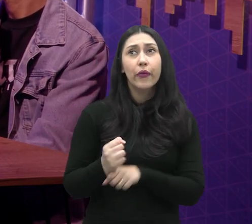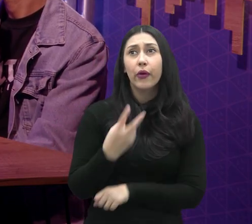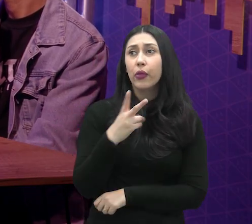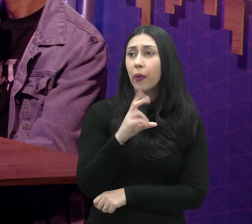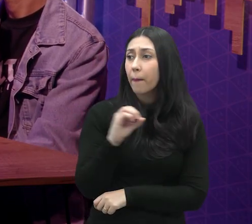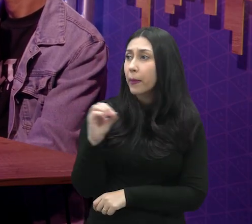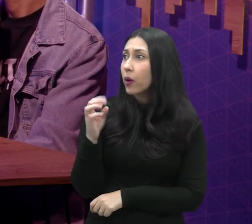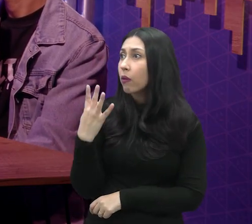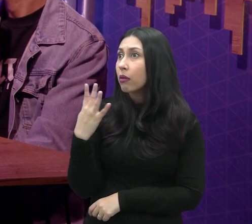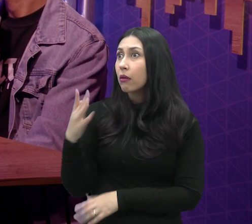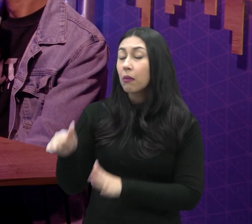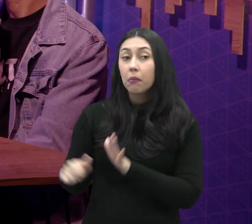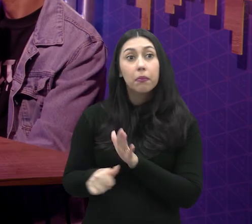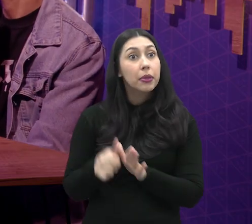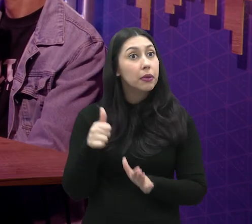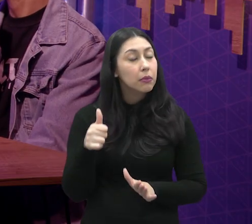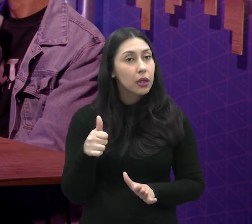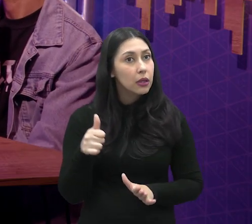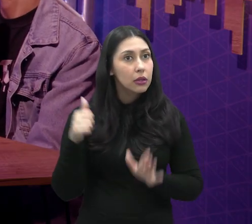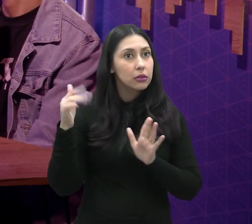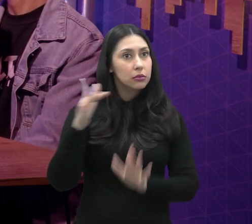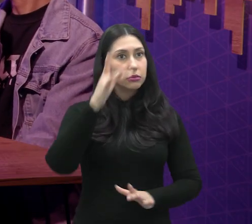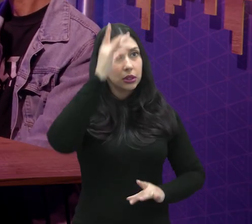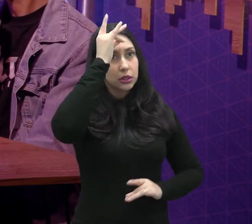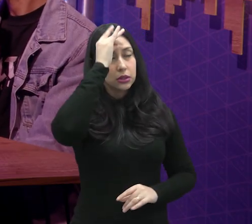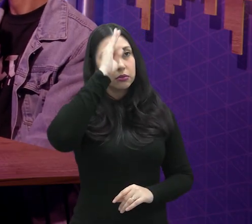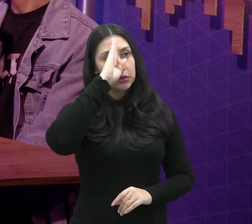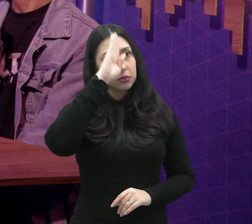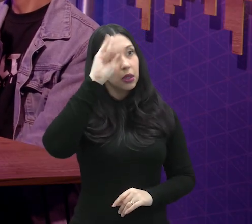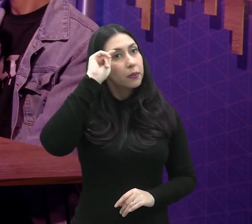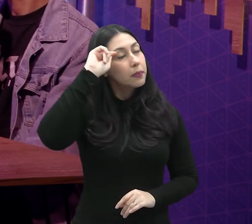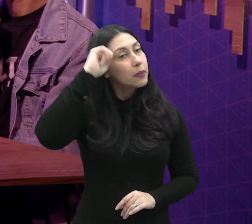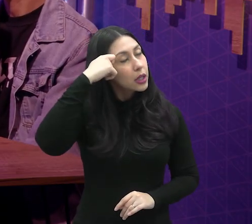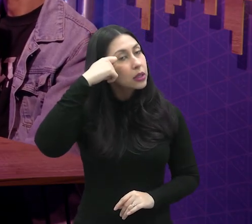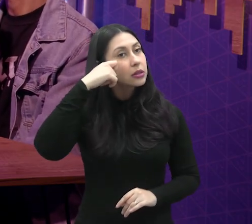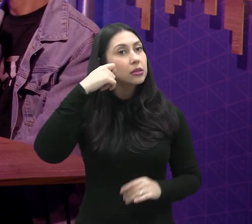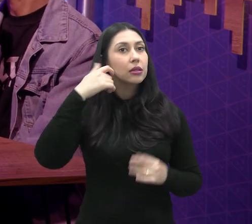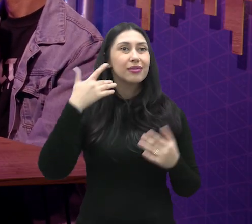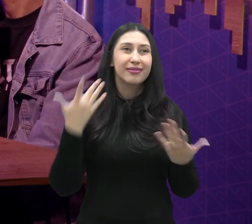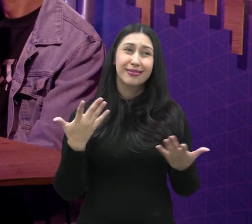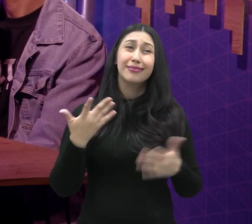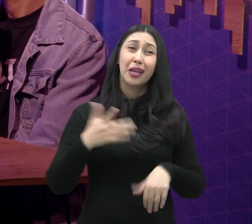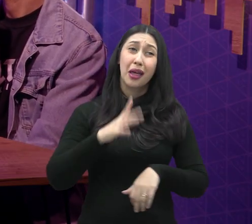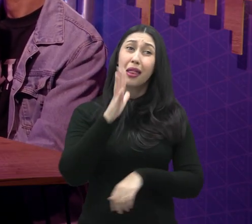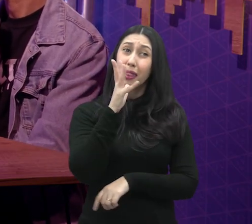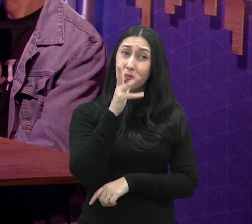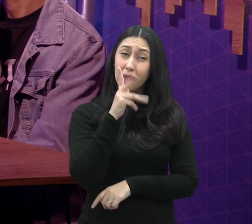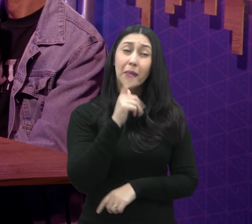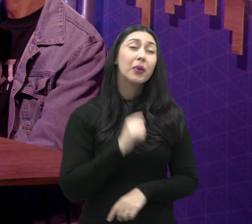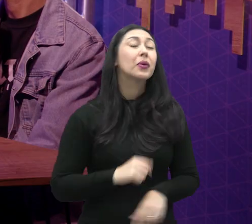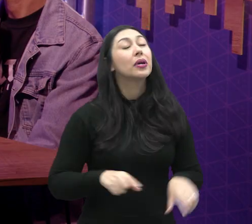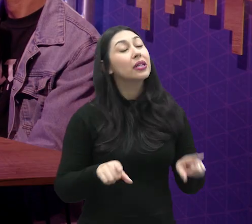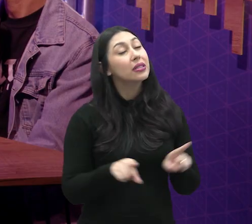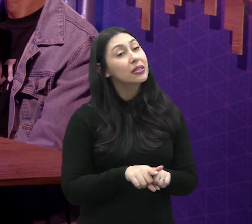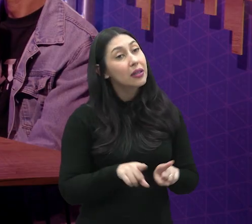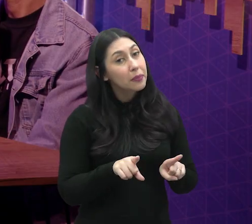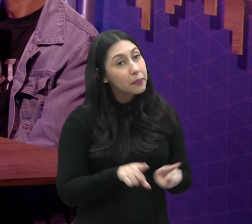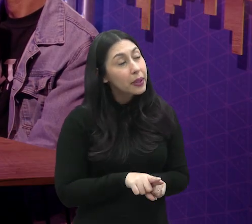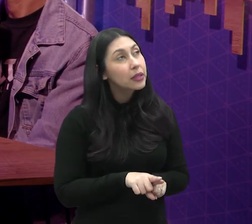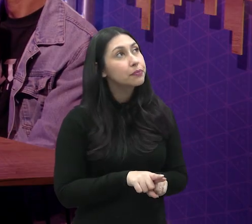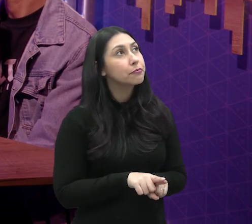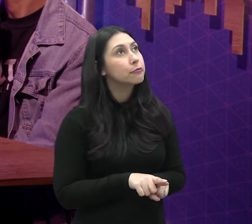2004, a primeira protagonista, né, só nessa, né, em 2004, é meio tarde, e a gente teve uma outra coisa